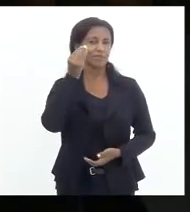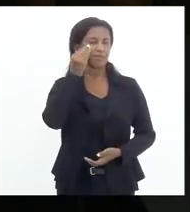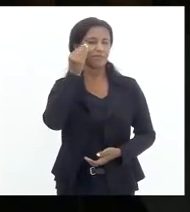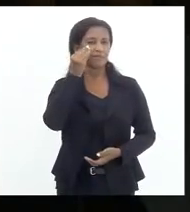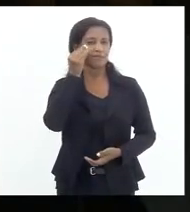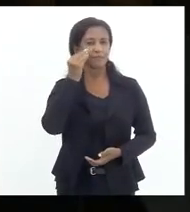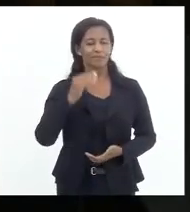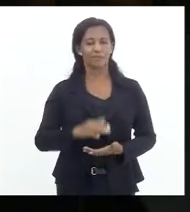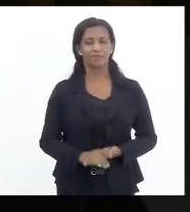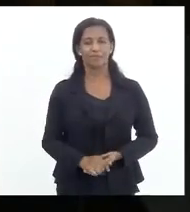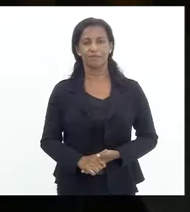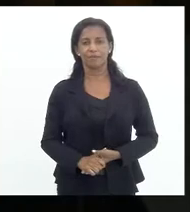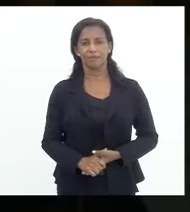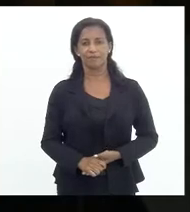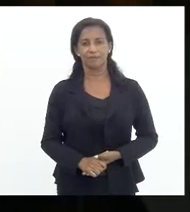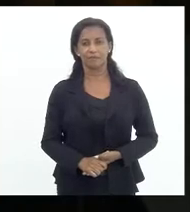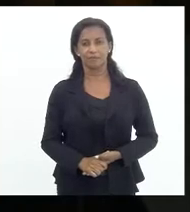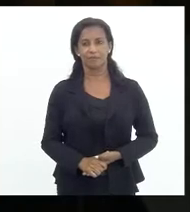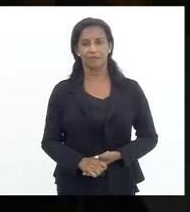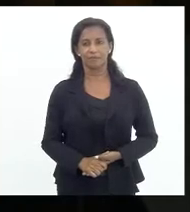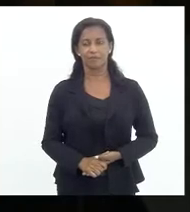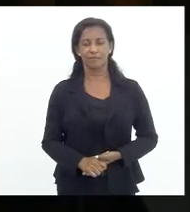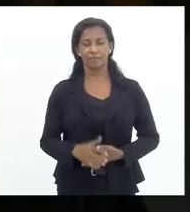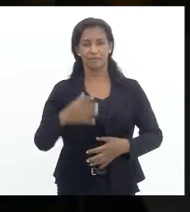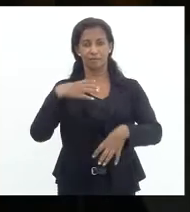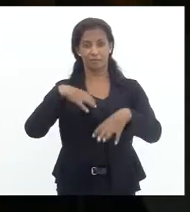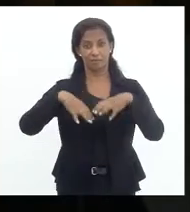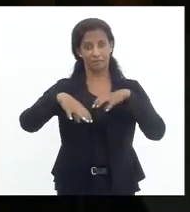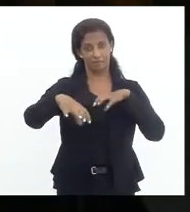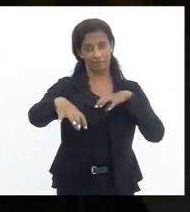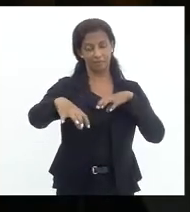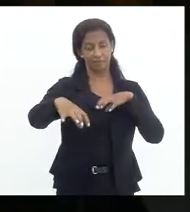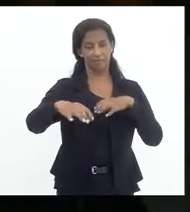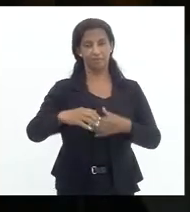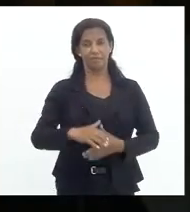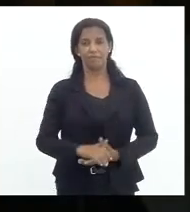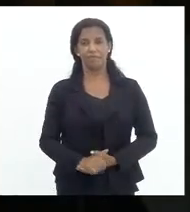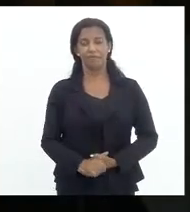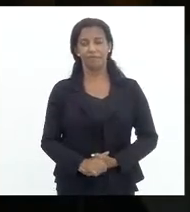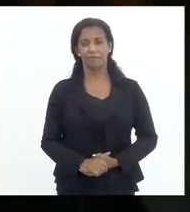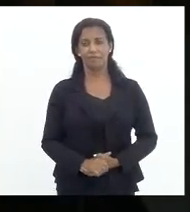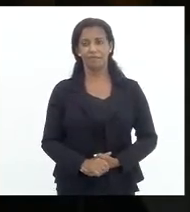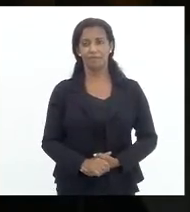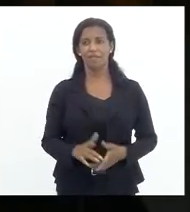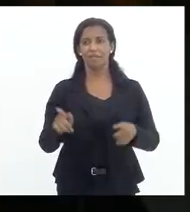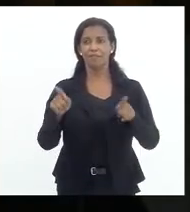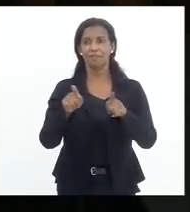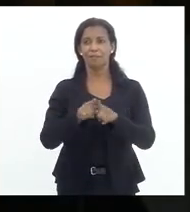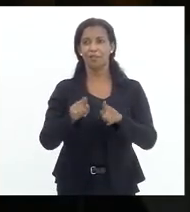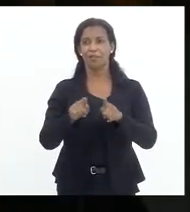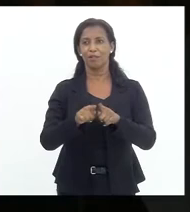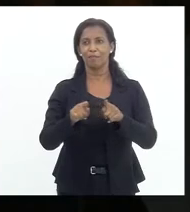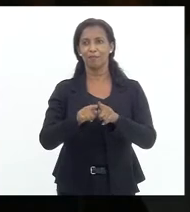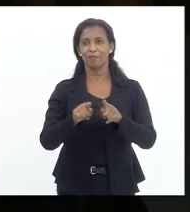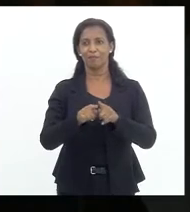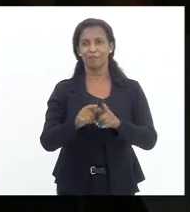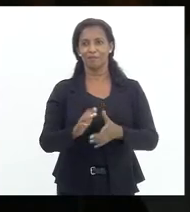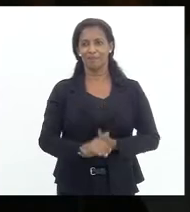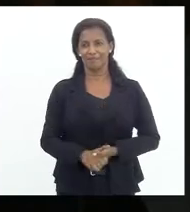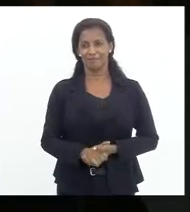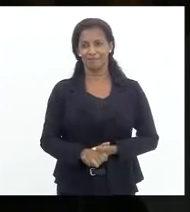assistem é por meio remoto eu queria saudar